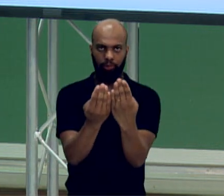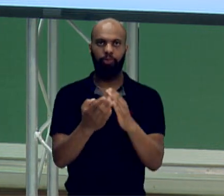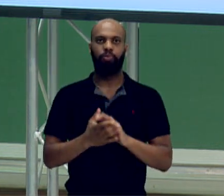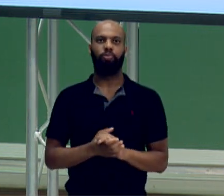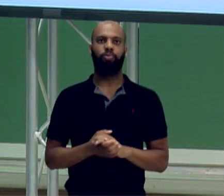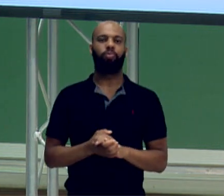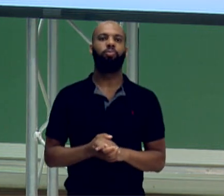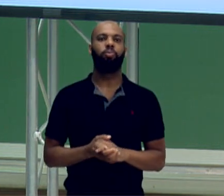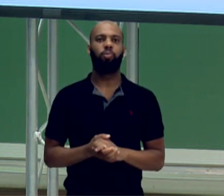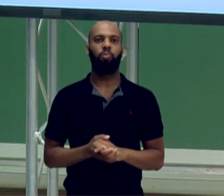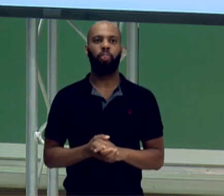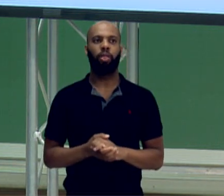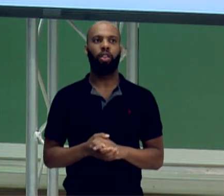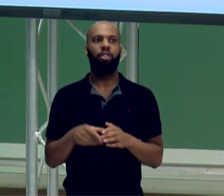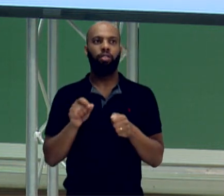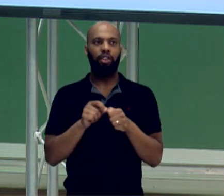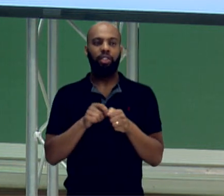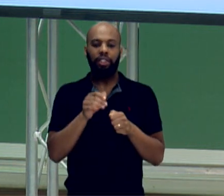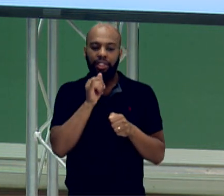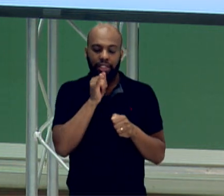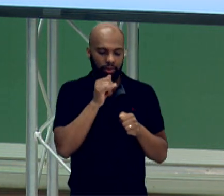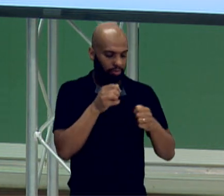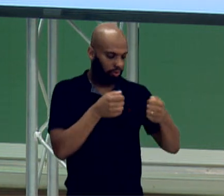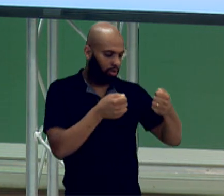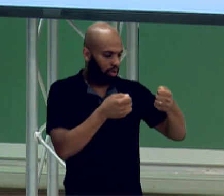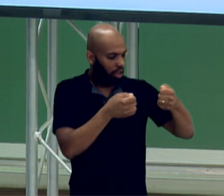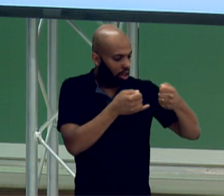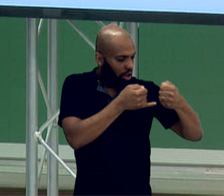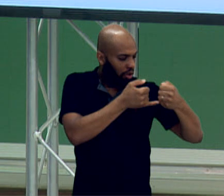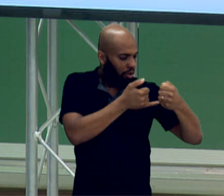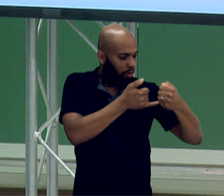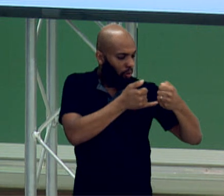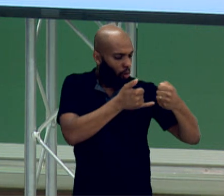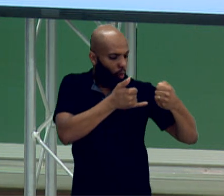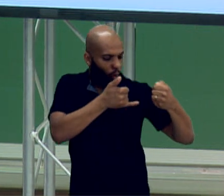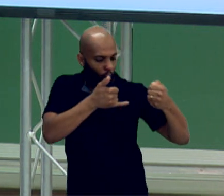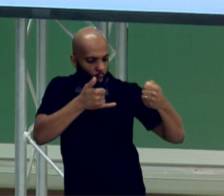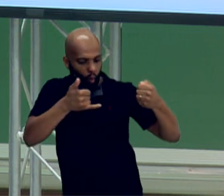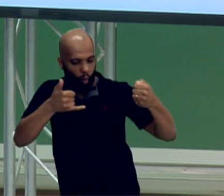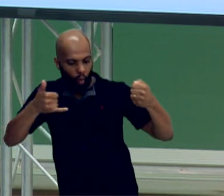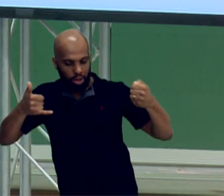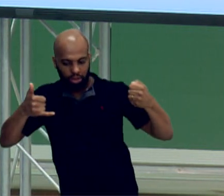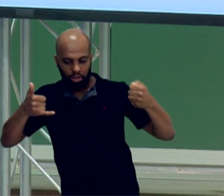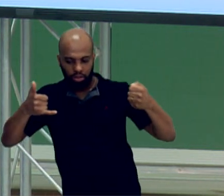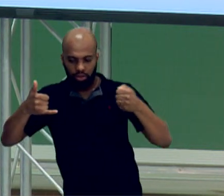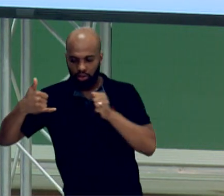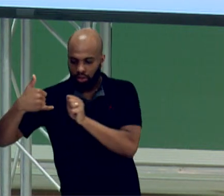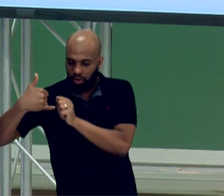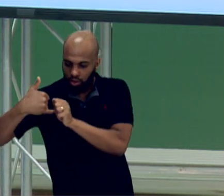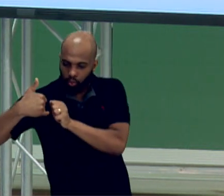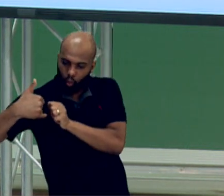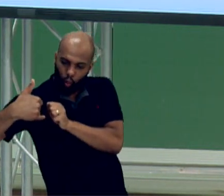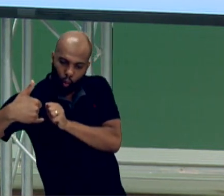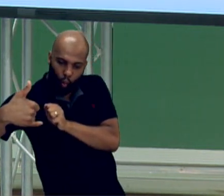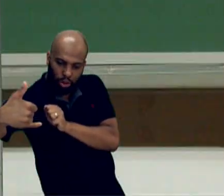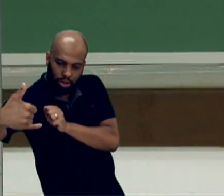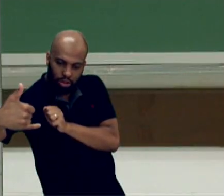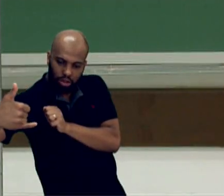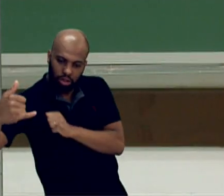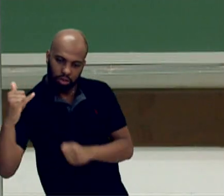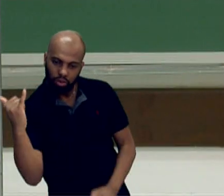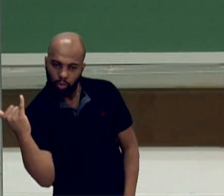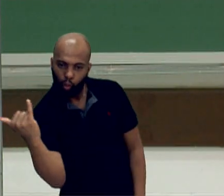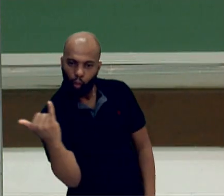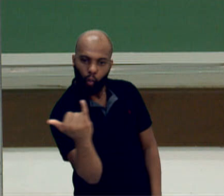fio, eu não vou estar cercando. Vou segurar meu fio aqui, esticar aqui, esticar aqui, esticar aqui, esticar aqui. Eu vou